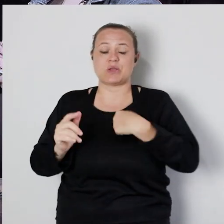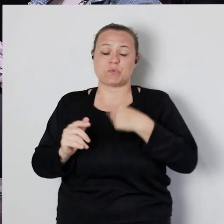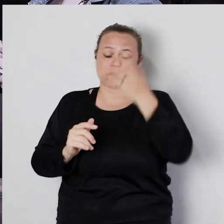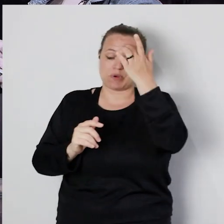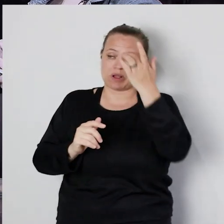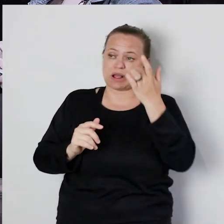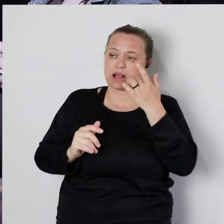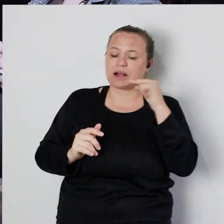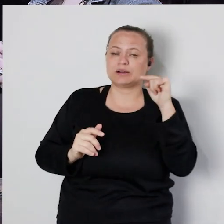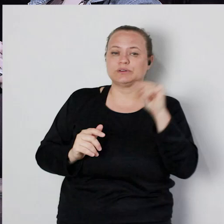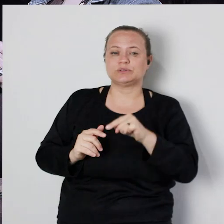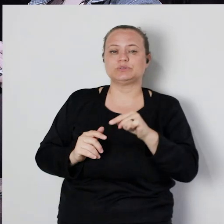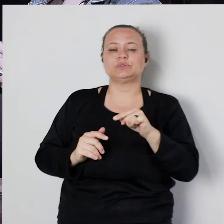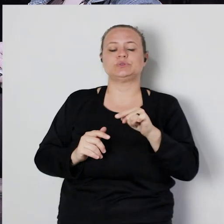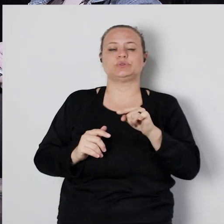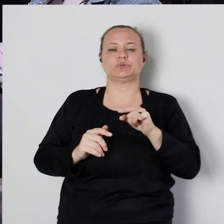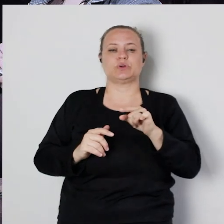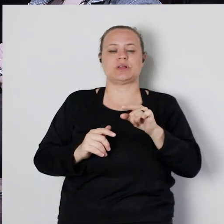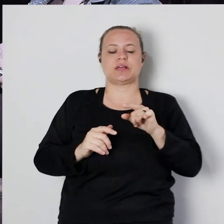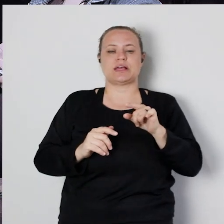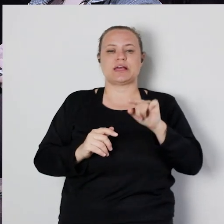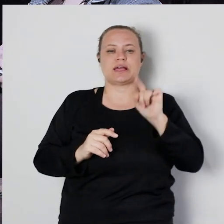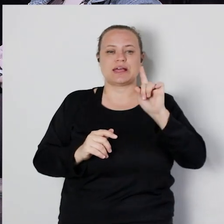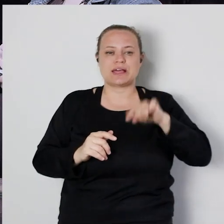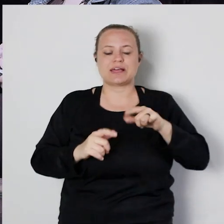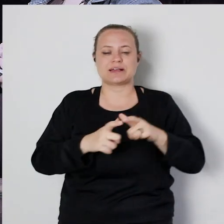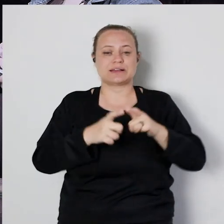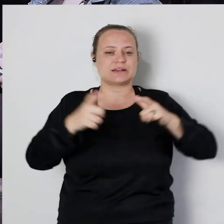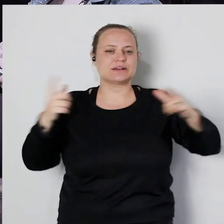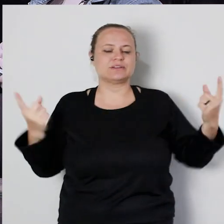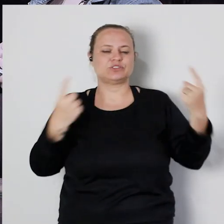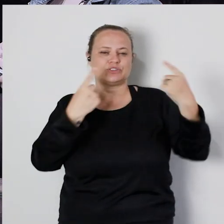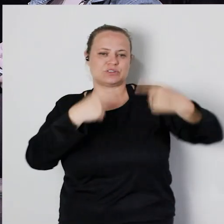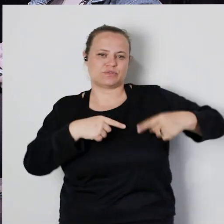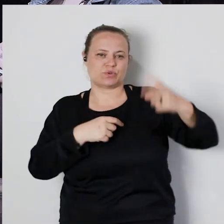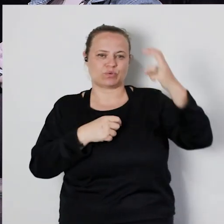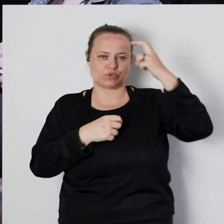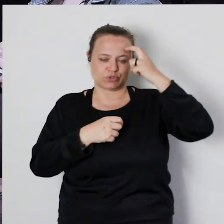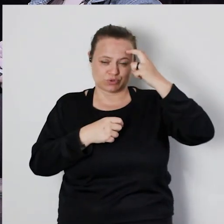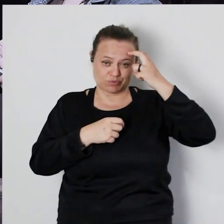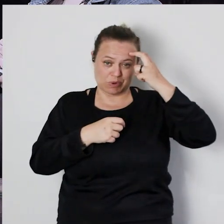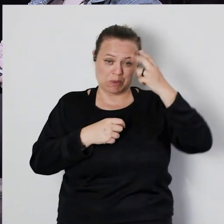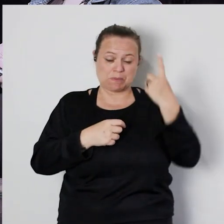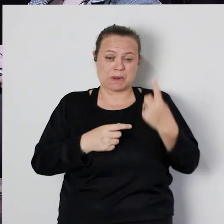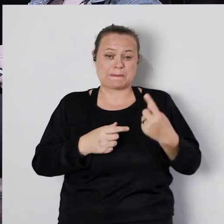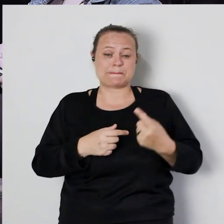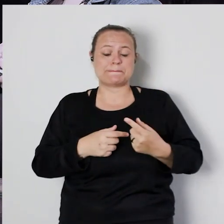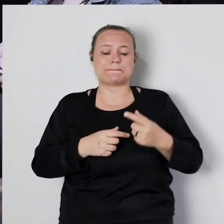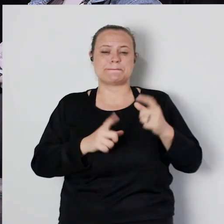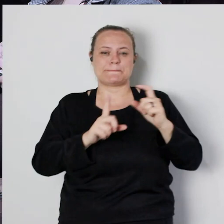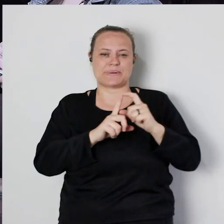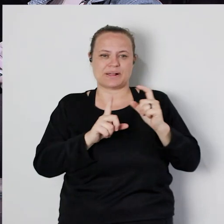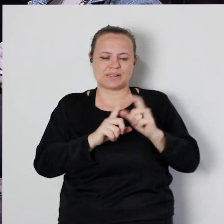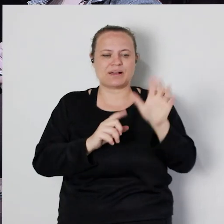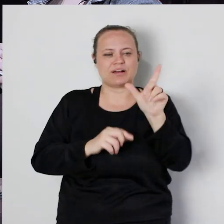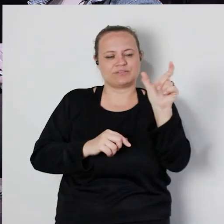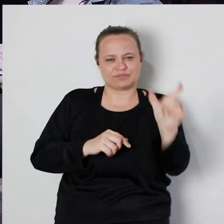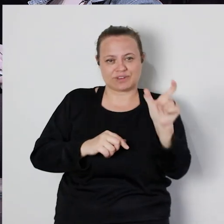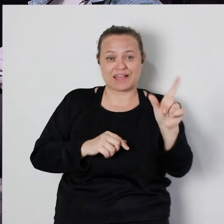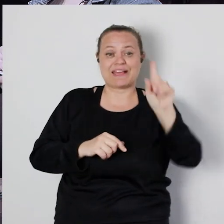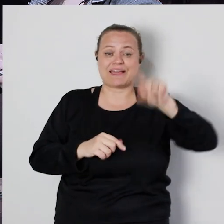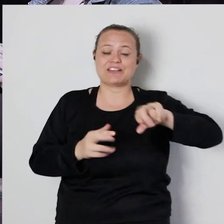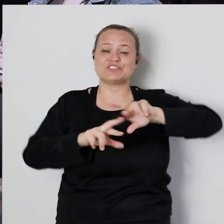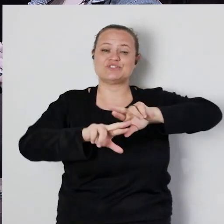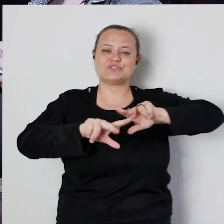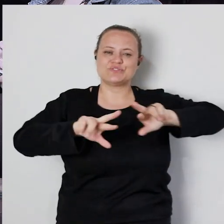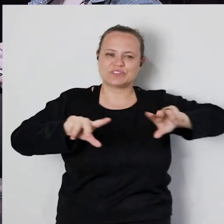e pequenos projetos. E que isso implica, Manu, eu diria, né, nessa questão, que é um grande